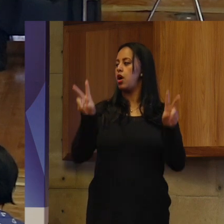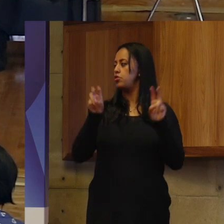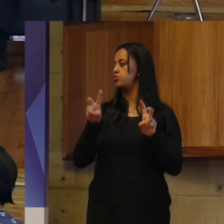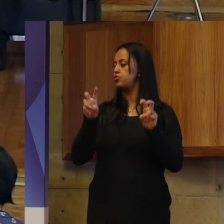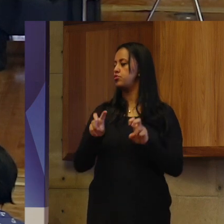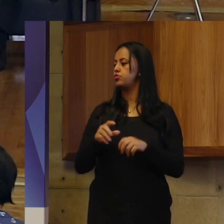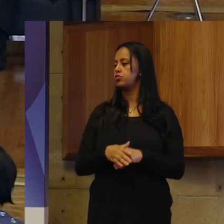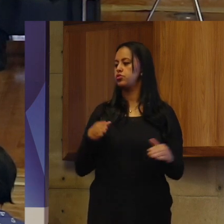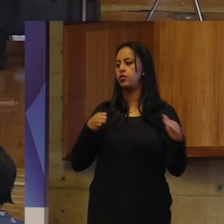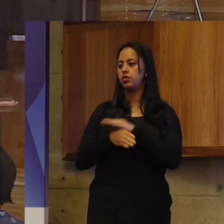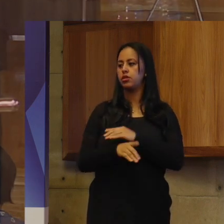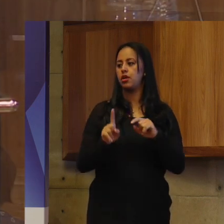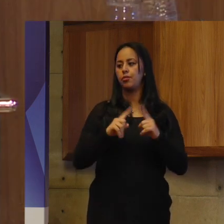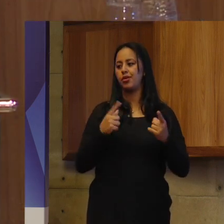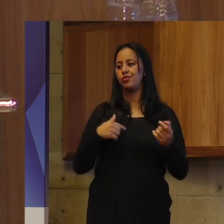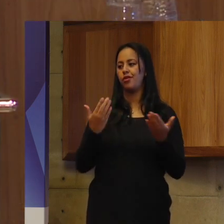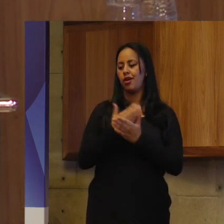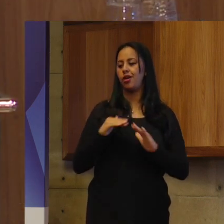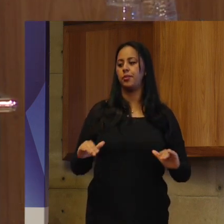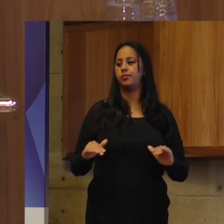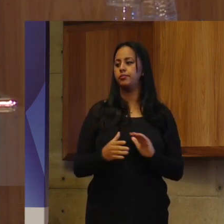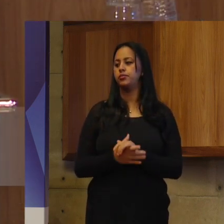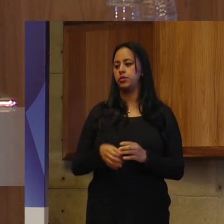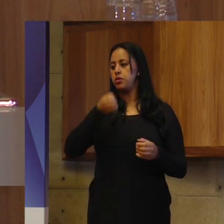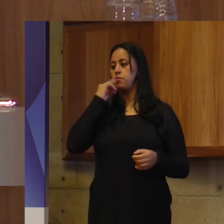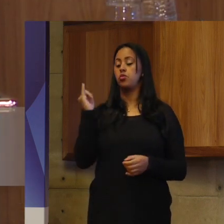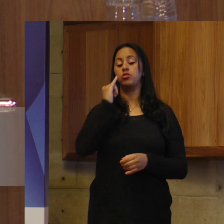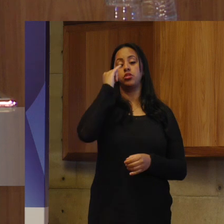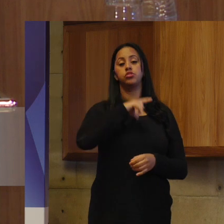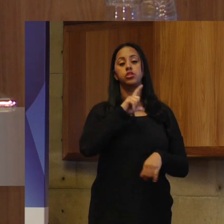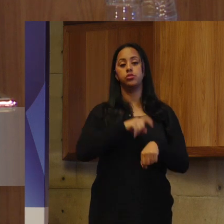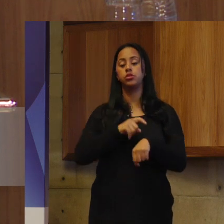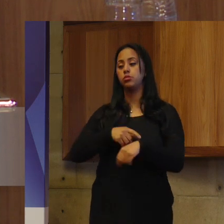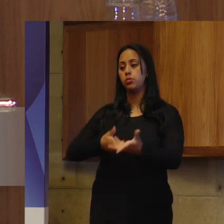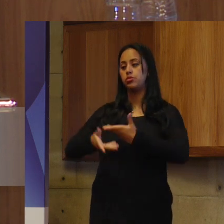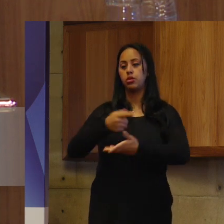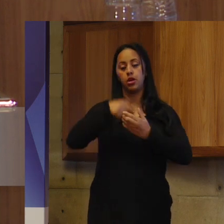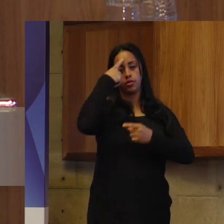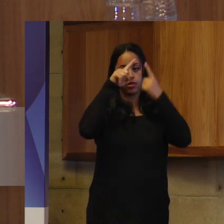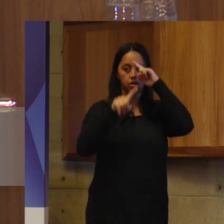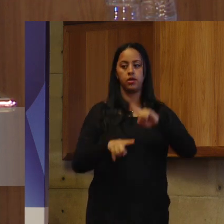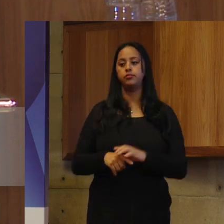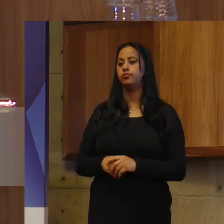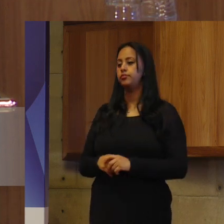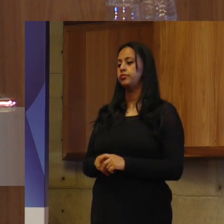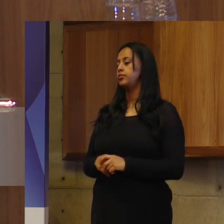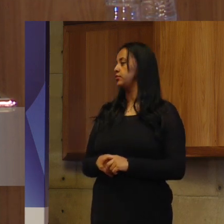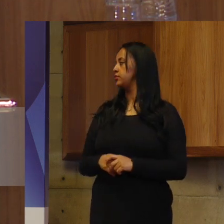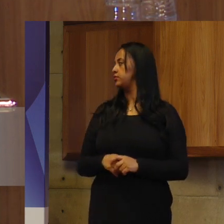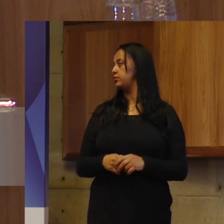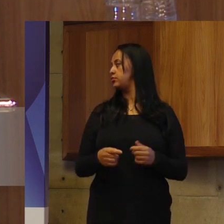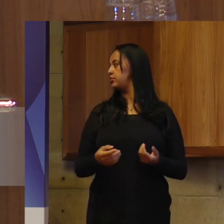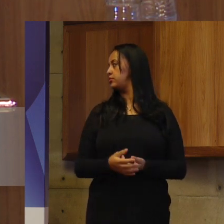vai entrar nele, mas não vai esgotar. É importante deixar um tempinho ainda para a troca de ideias. Eu,